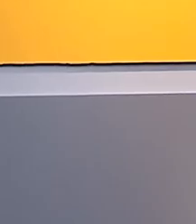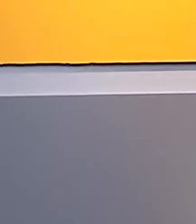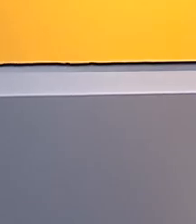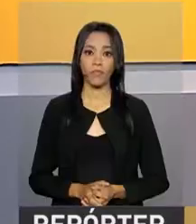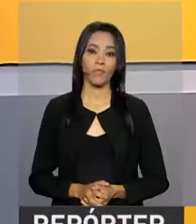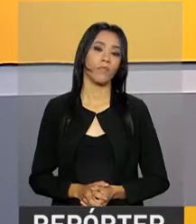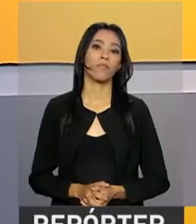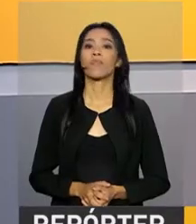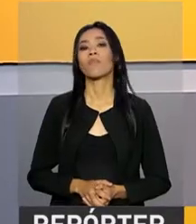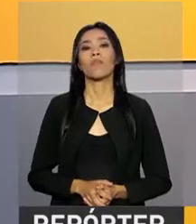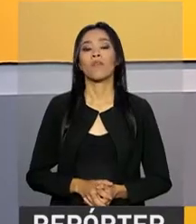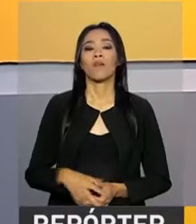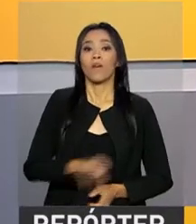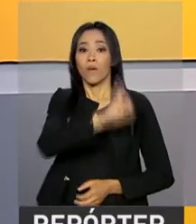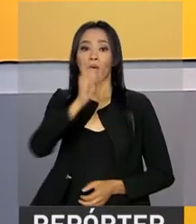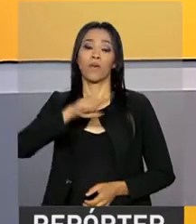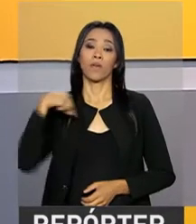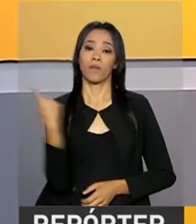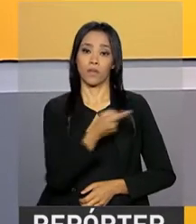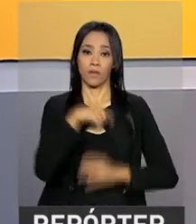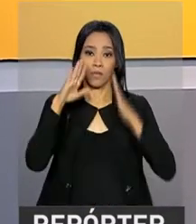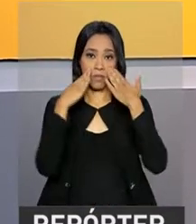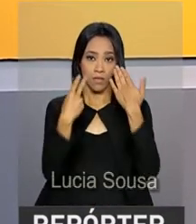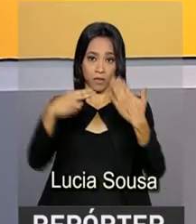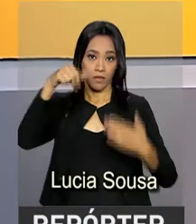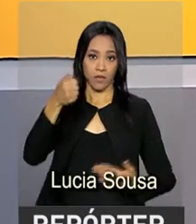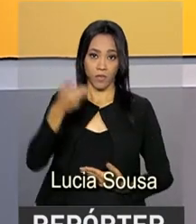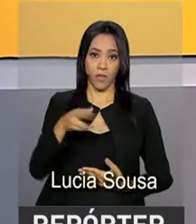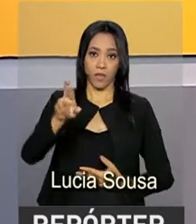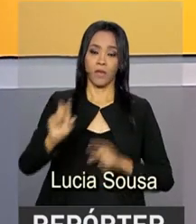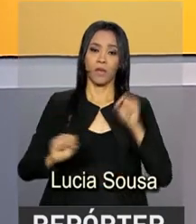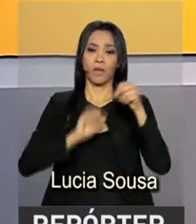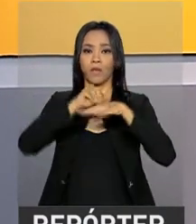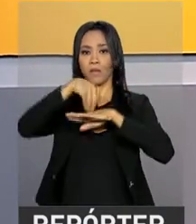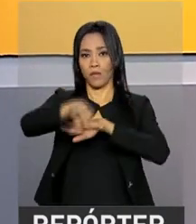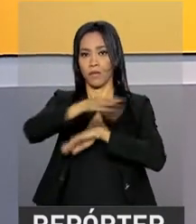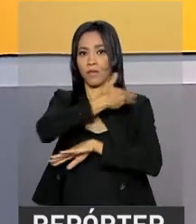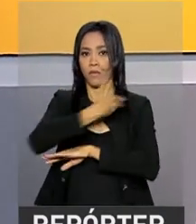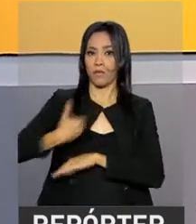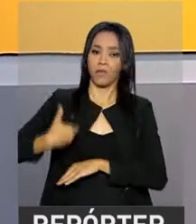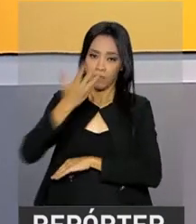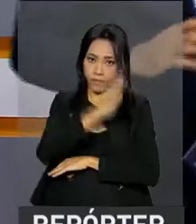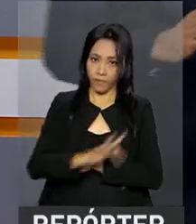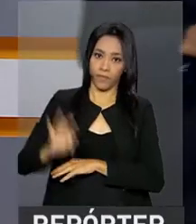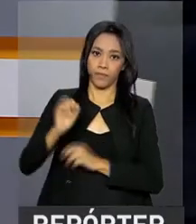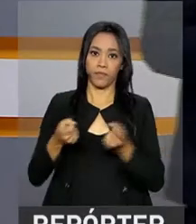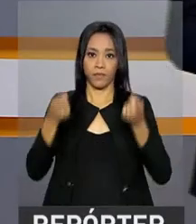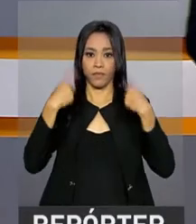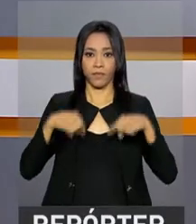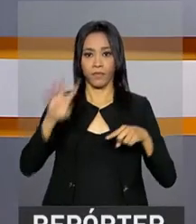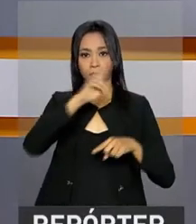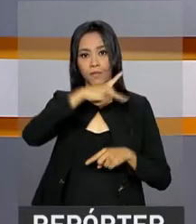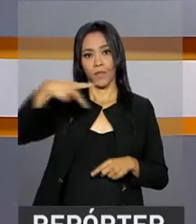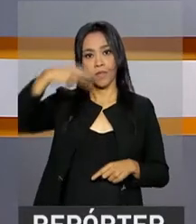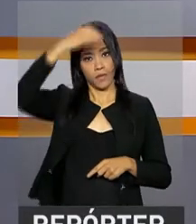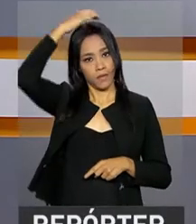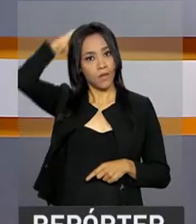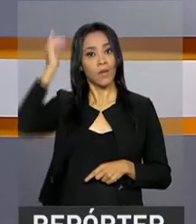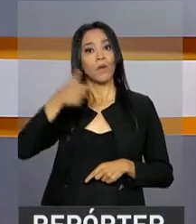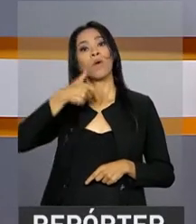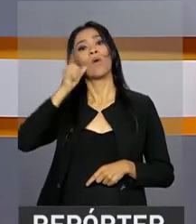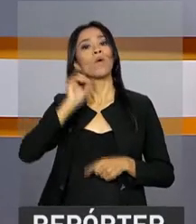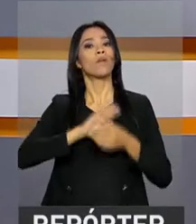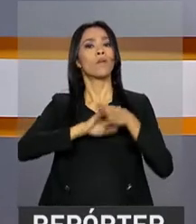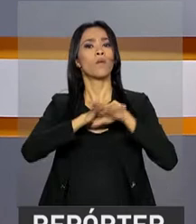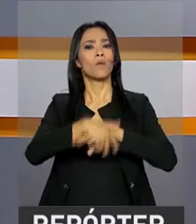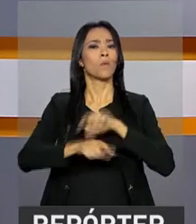lá estamos de volta com repórter e nbr notícias do governo federal o presidente michel temer se reuniu ontem à noite